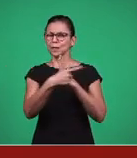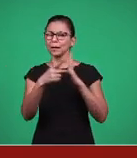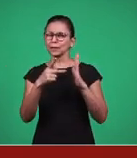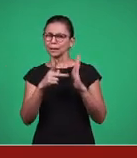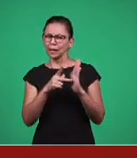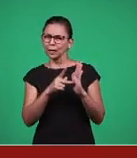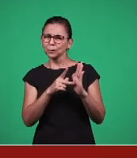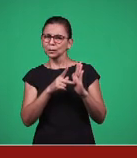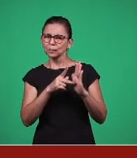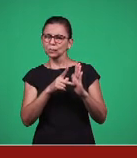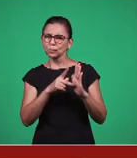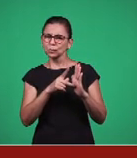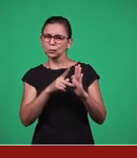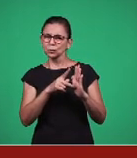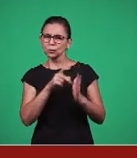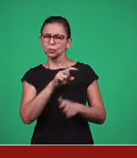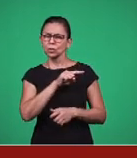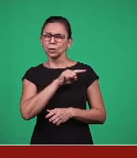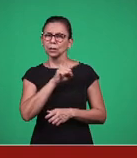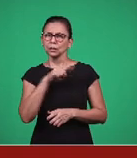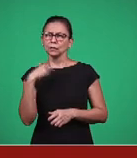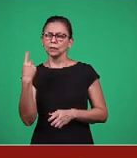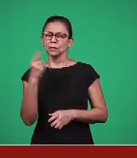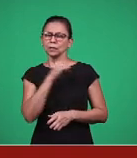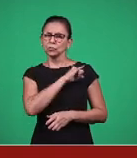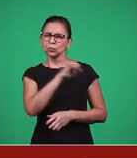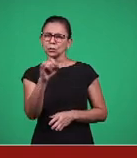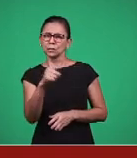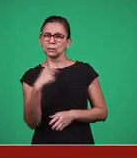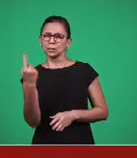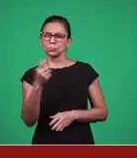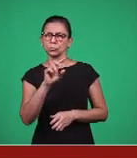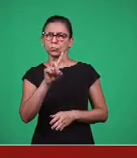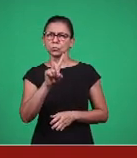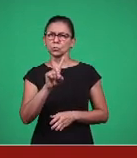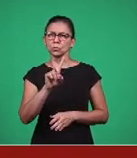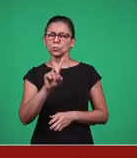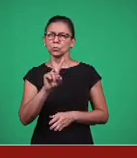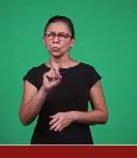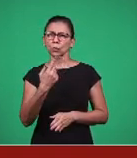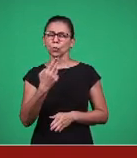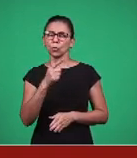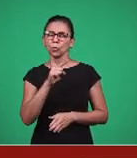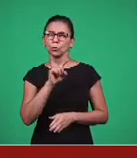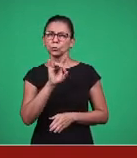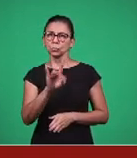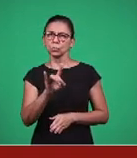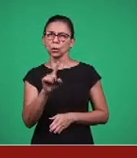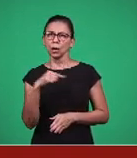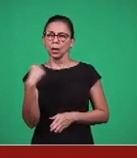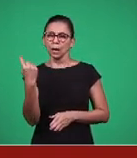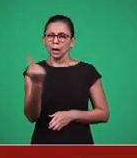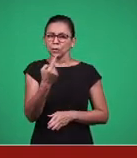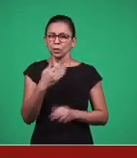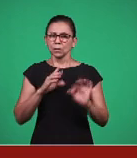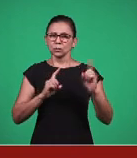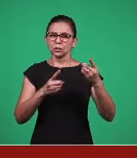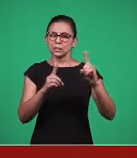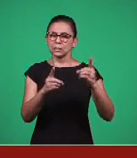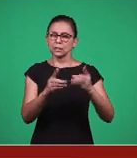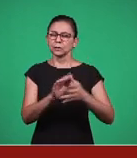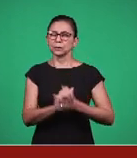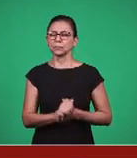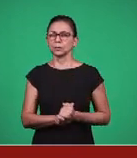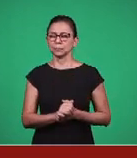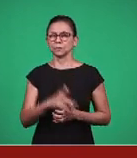ou também a todos? E disse o Senhor, qual é, pois, o mordomo fiel e prudente, a quem o